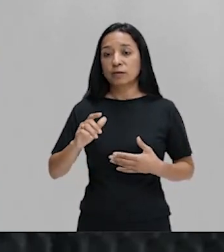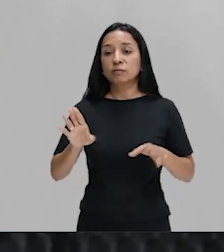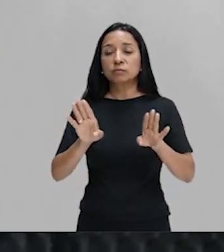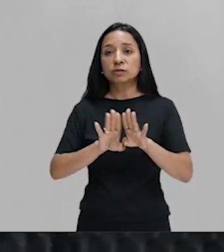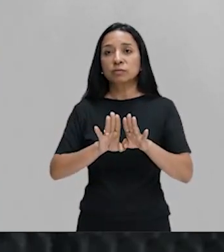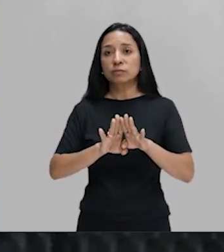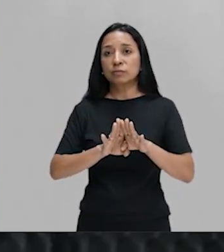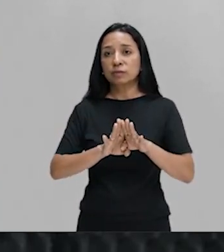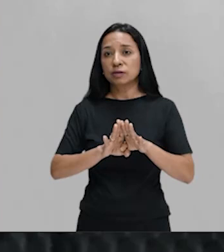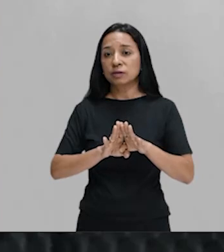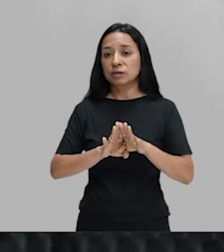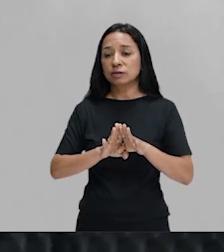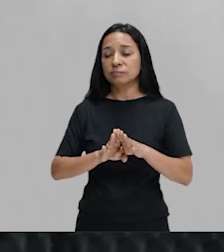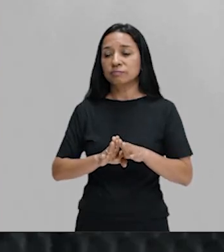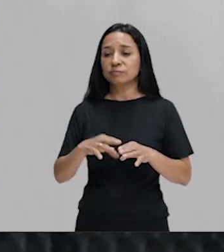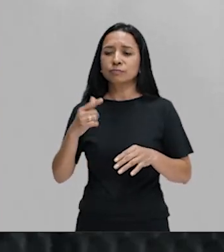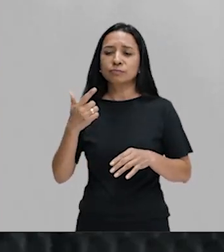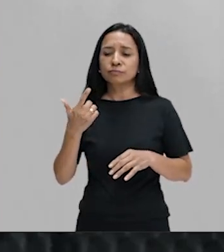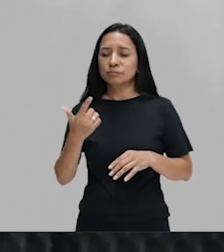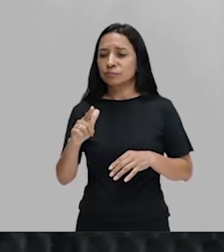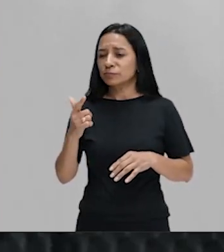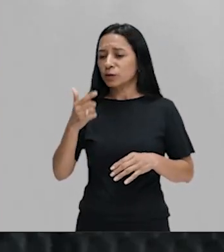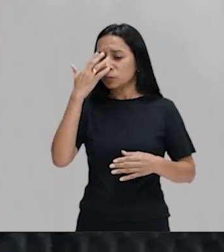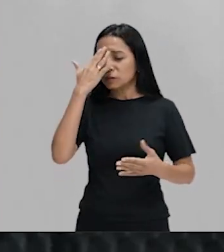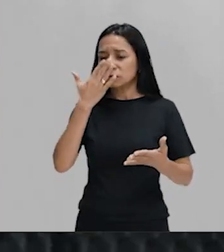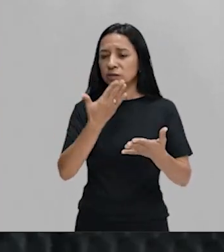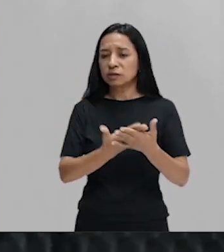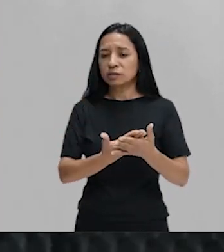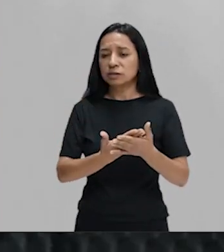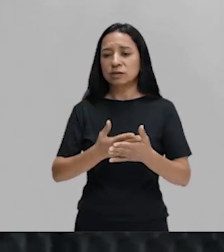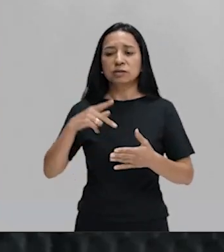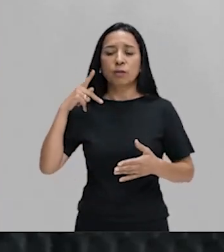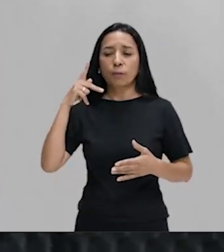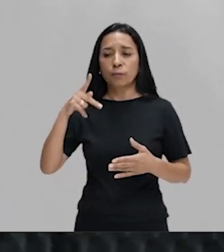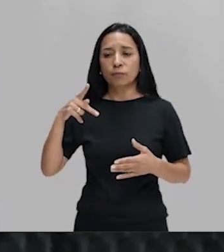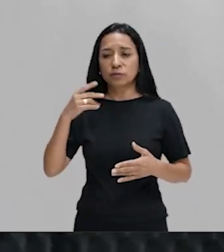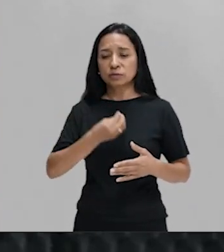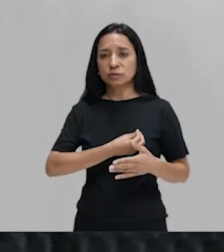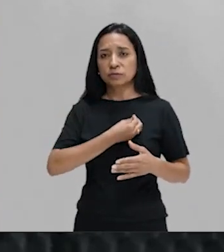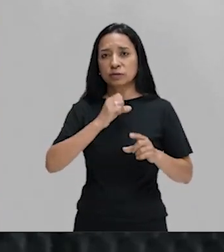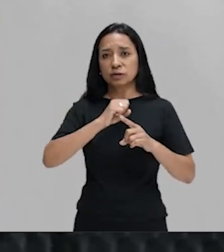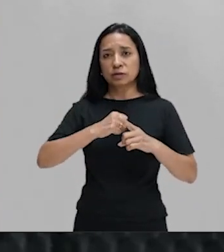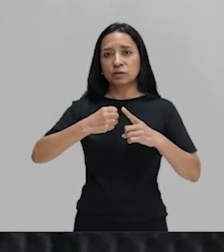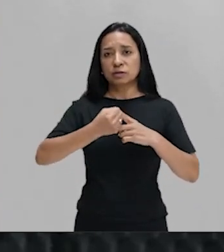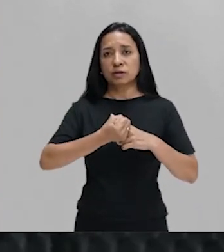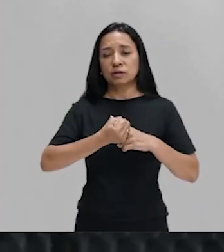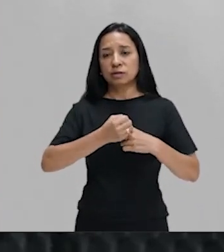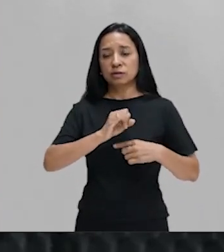coisa, as incertezas políticas que vive a sociedade iraquiana.